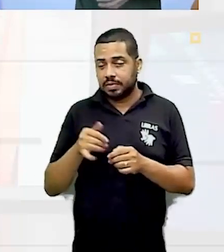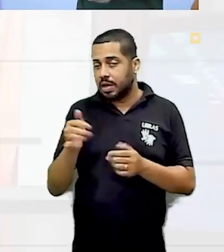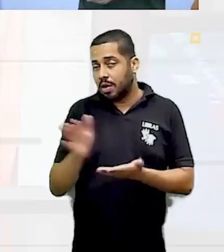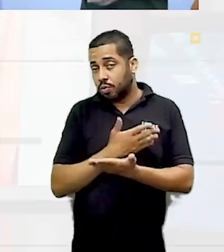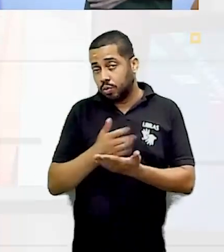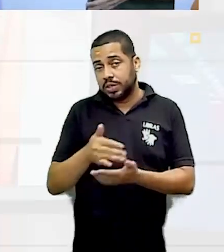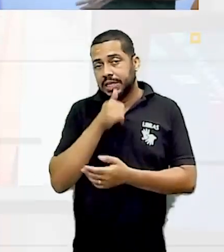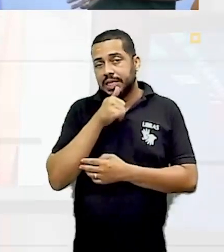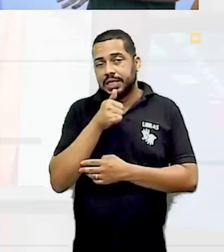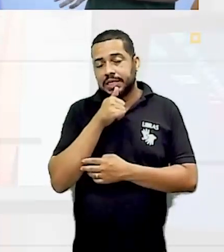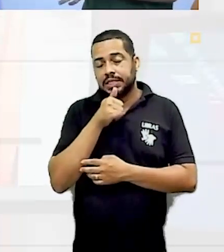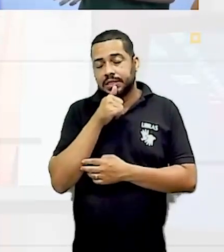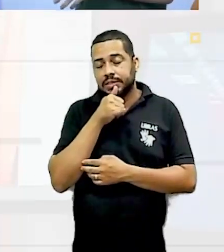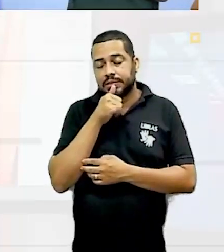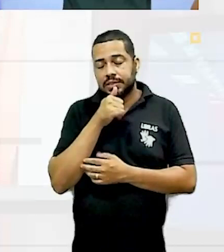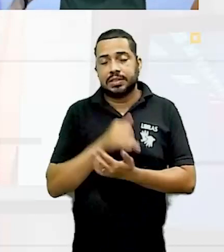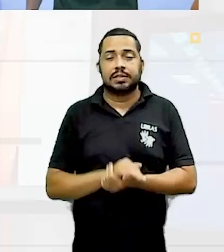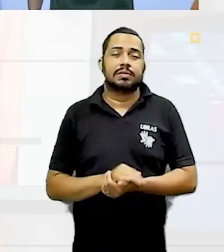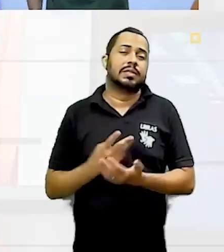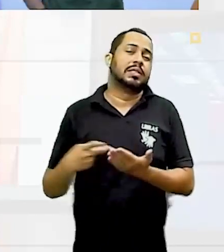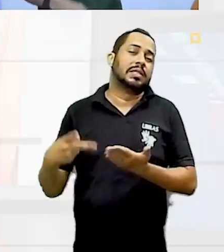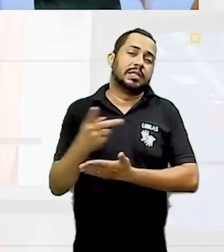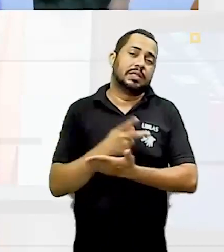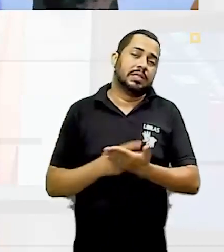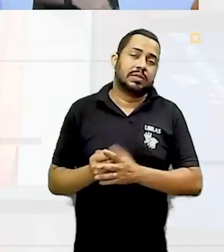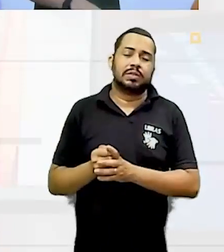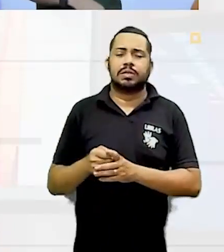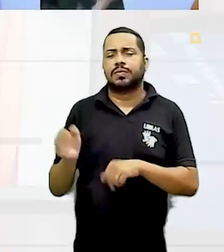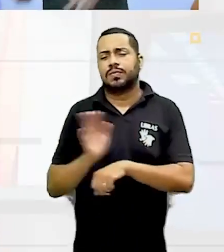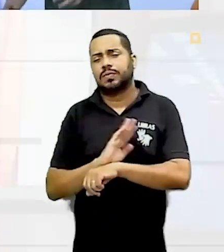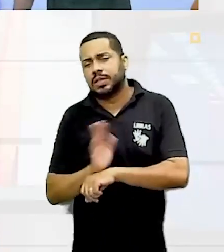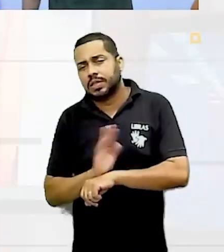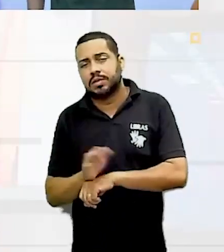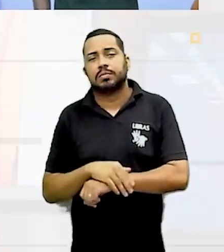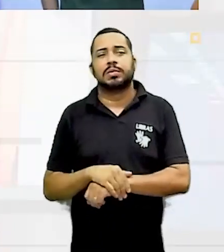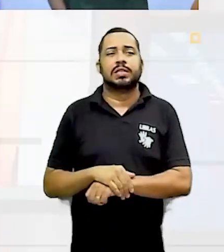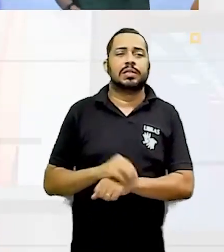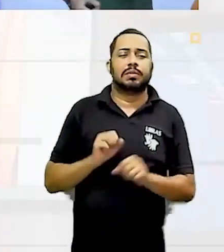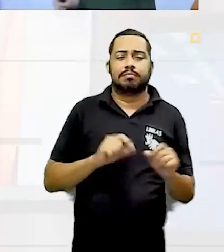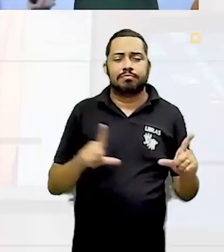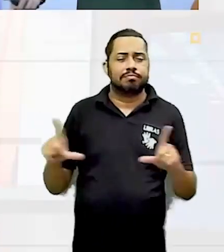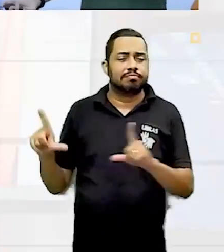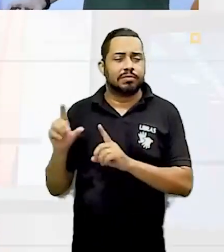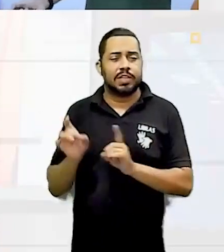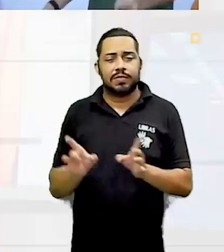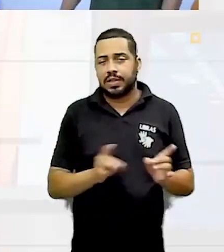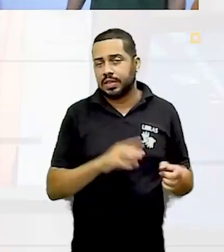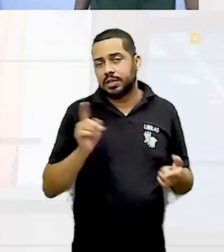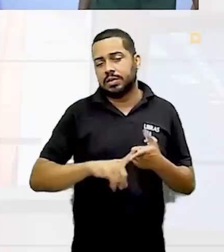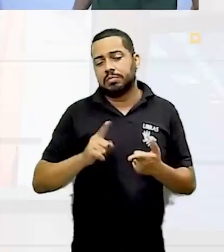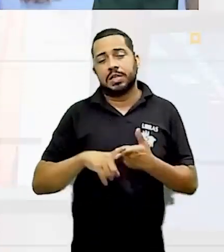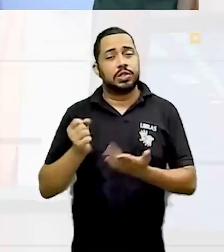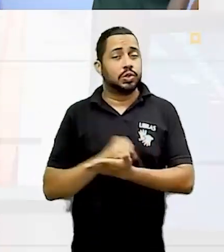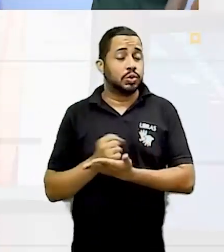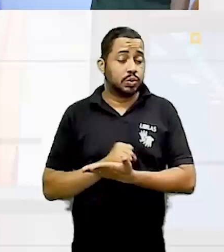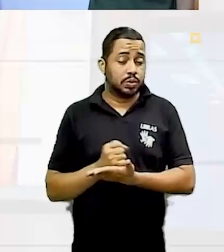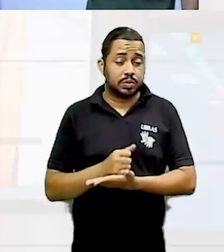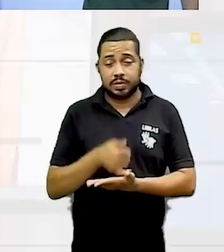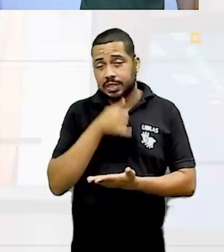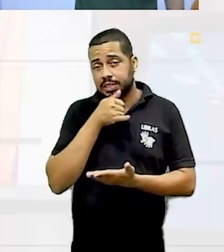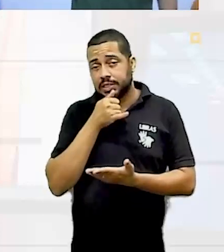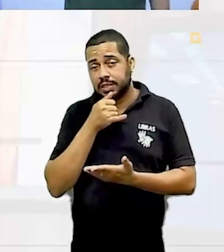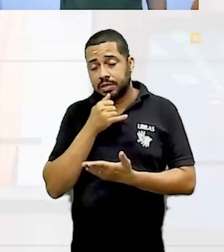perdão, são exemplos de desenhos, filmes, comerciais e, é claro, jogos também. Como exemplo,